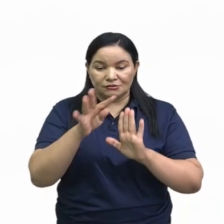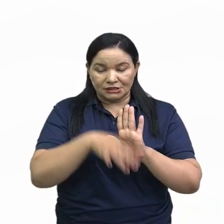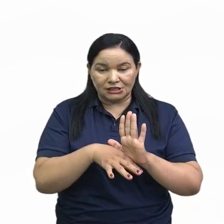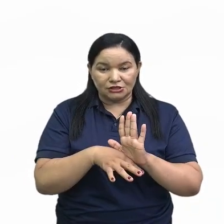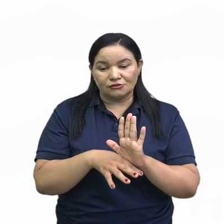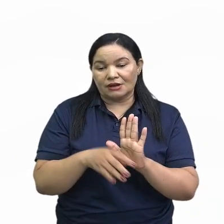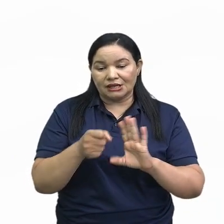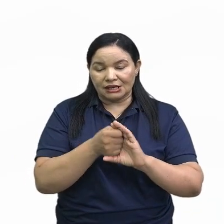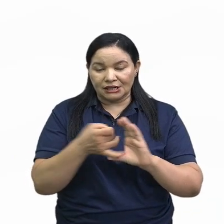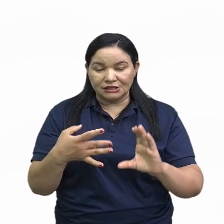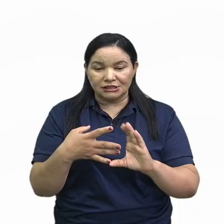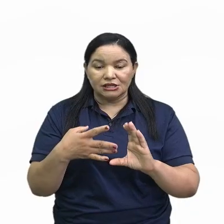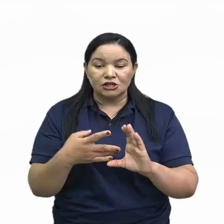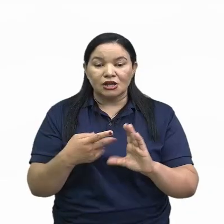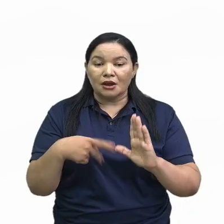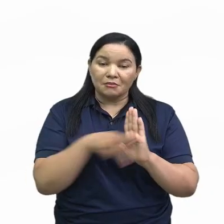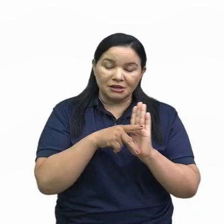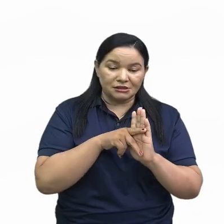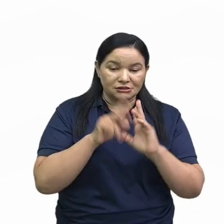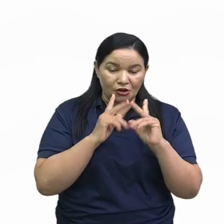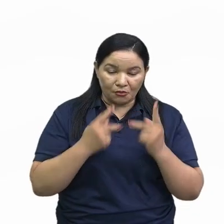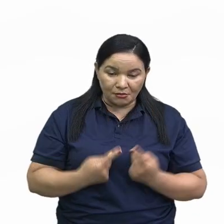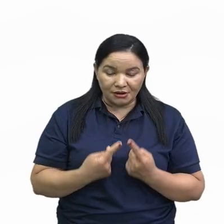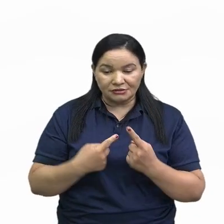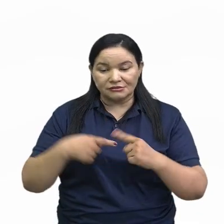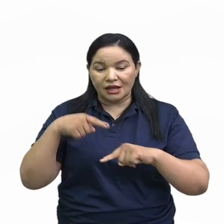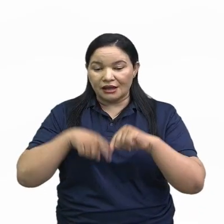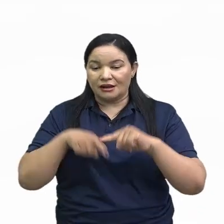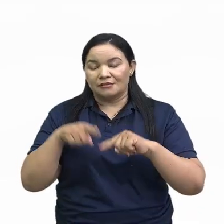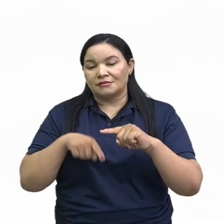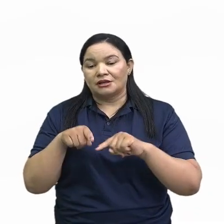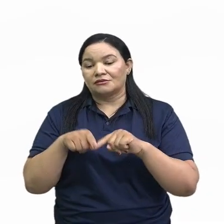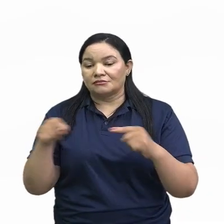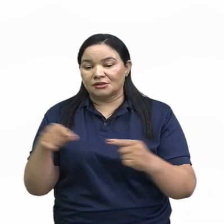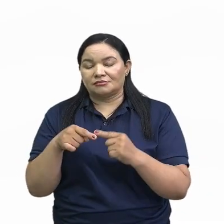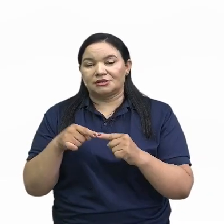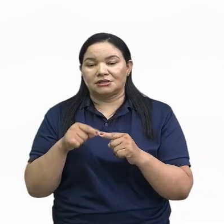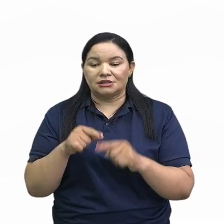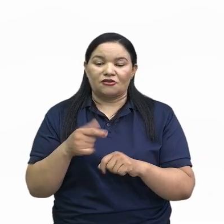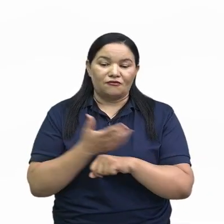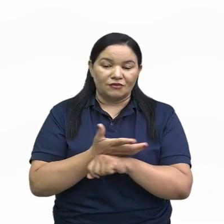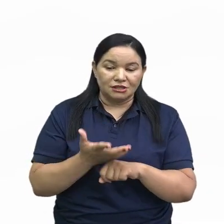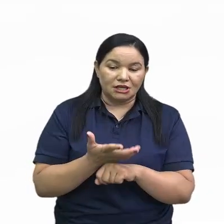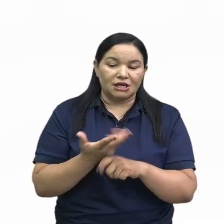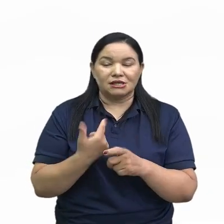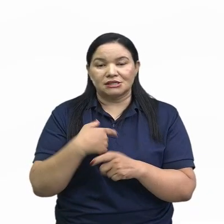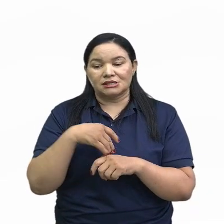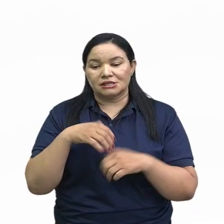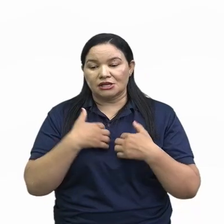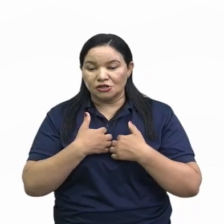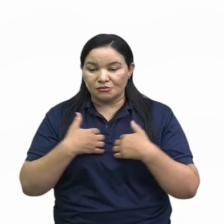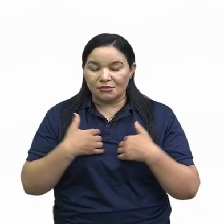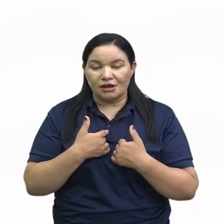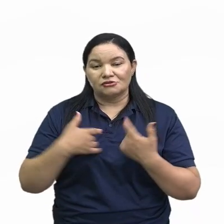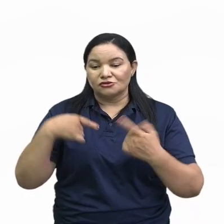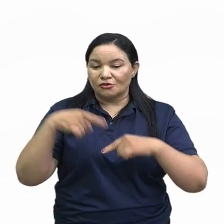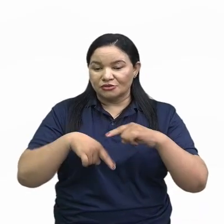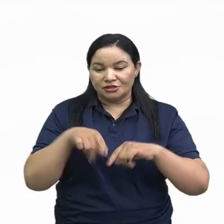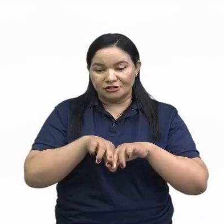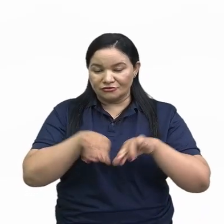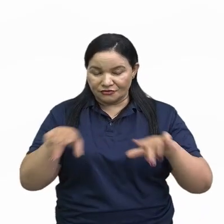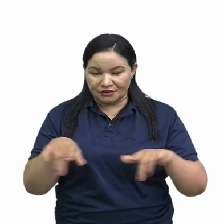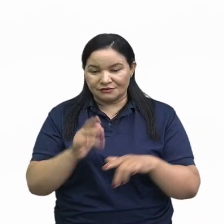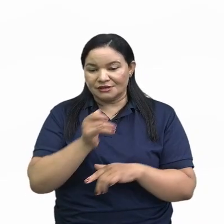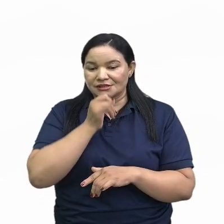características próprias de seres humanos a elementos que não são humanos, vegetais, animais, objetos, etc.